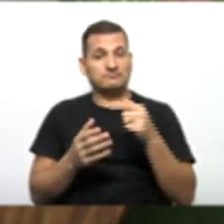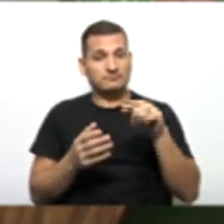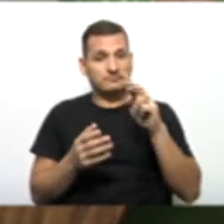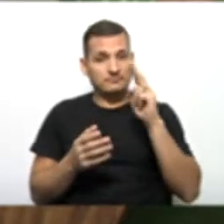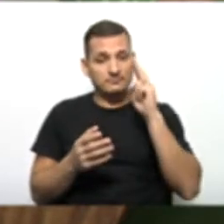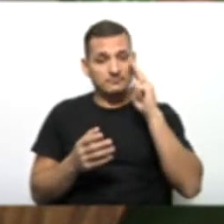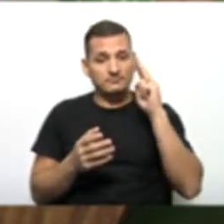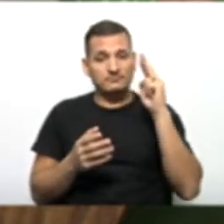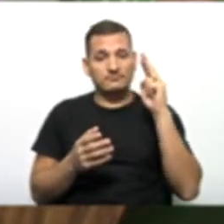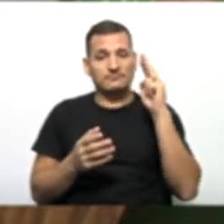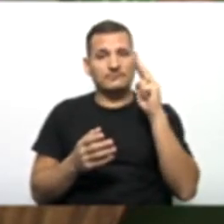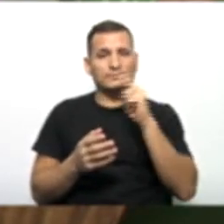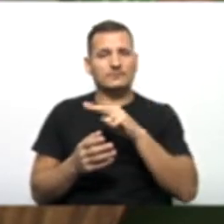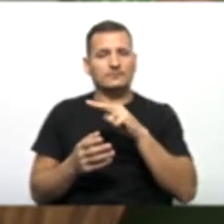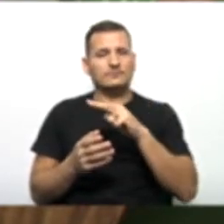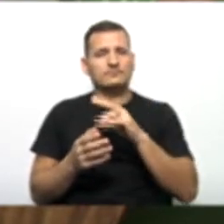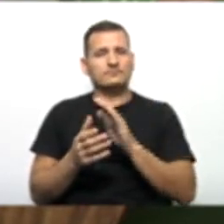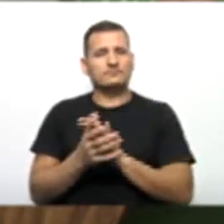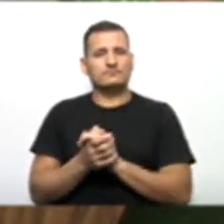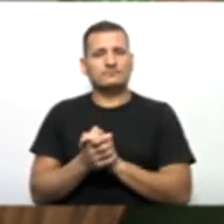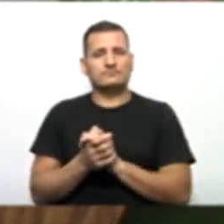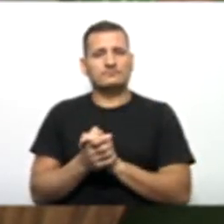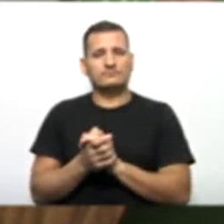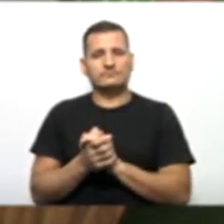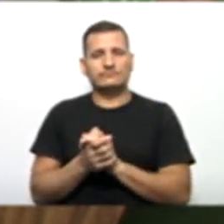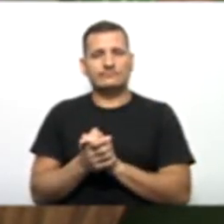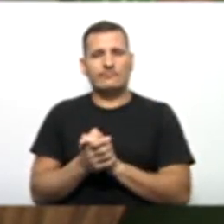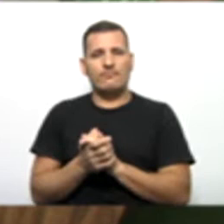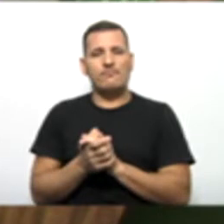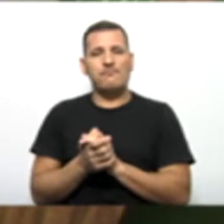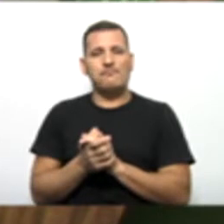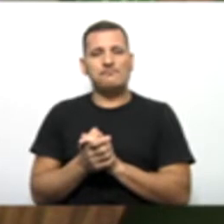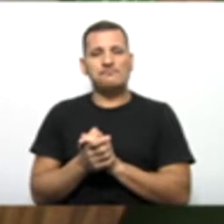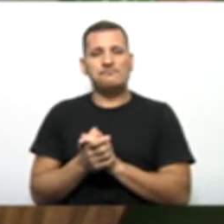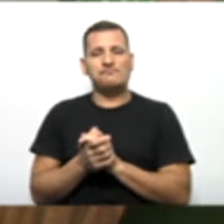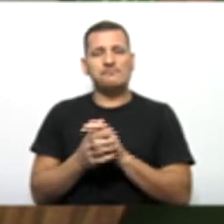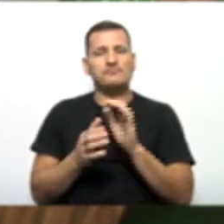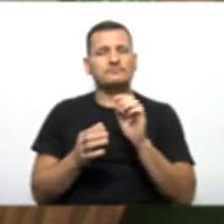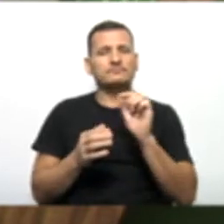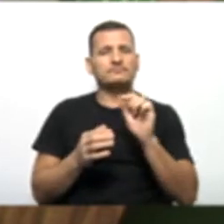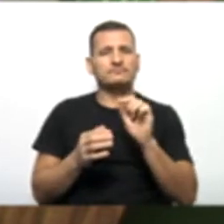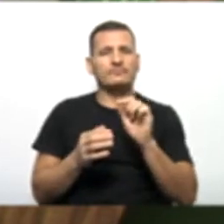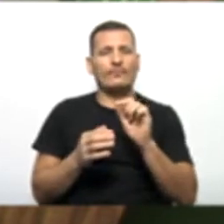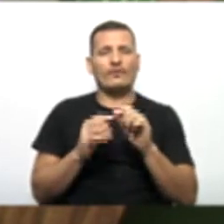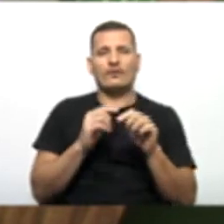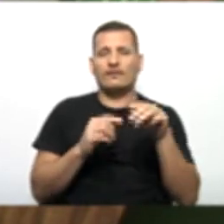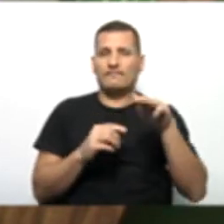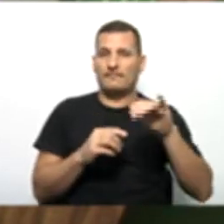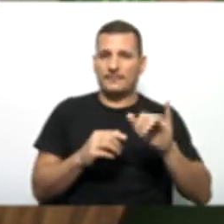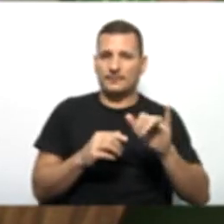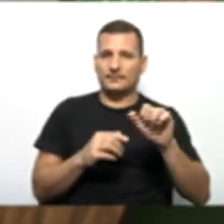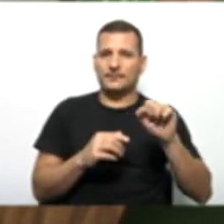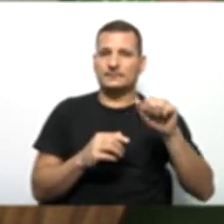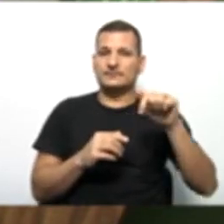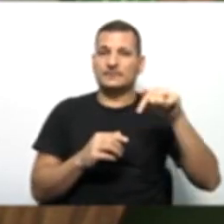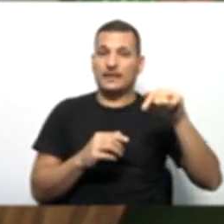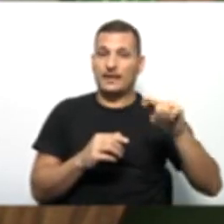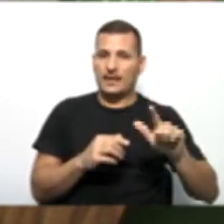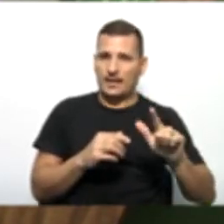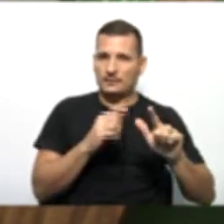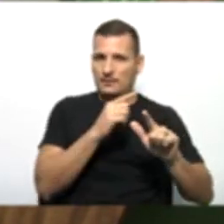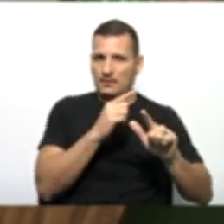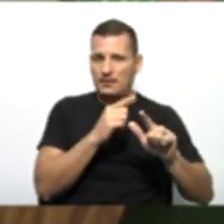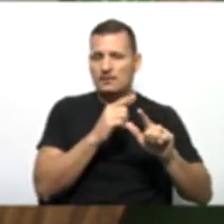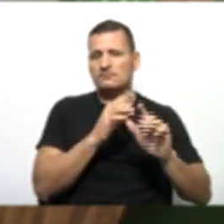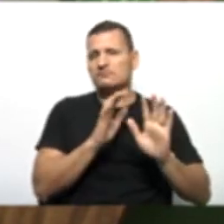nem sempre é preciso estar lá na no huoc bent dodô mas que l para conseguir criar uma tabela